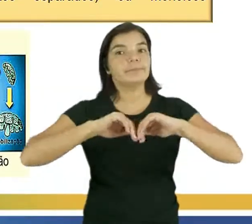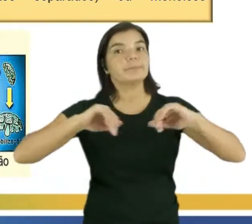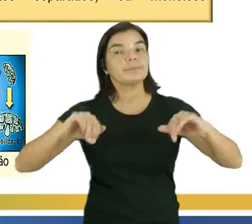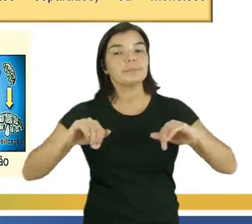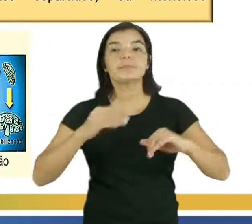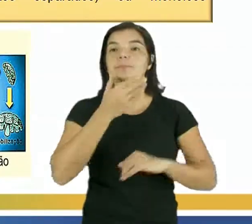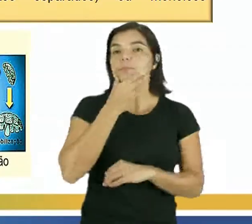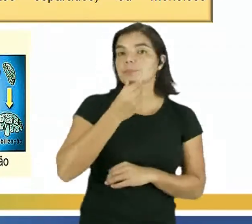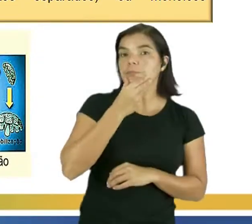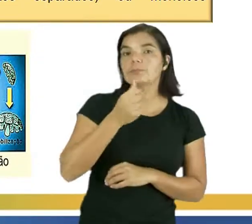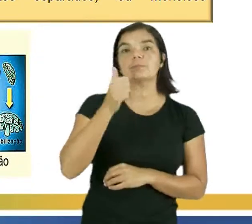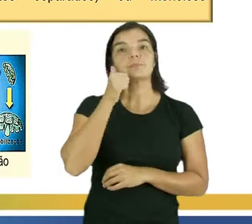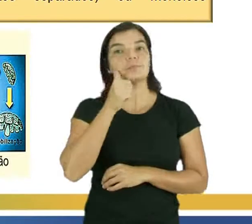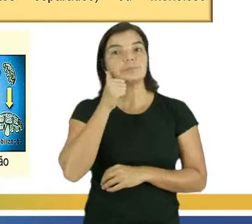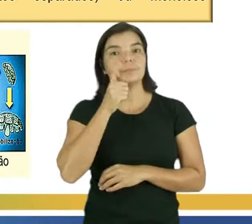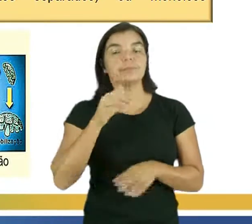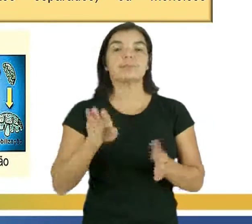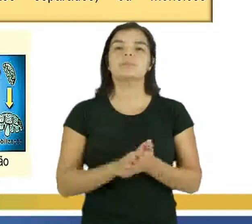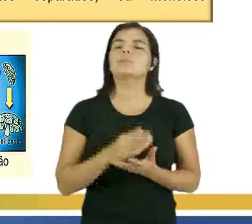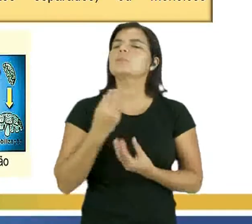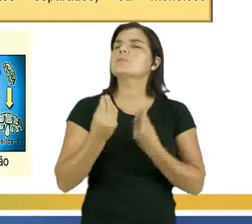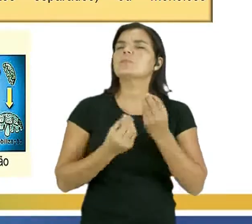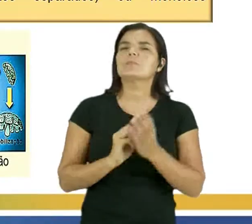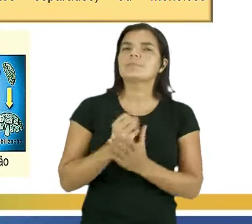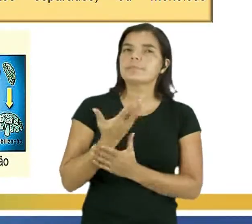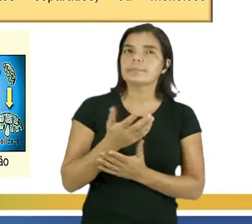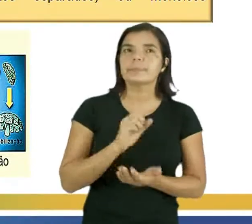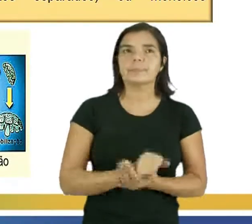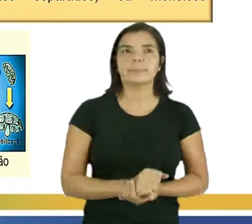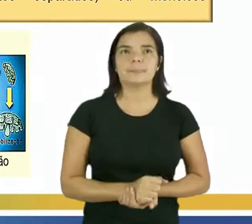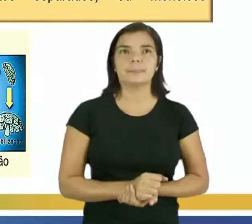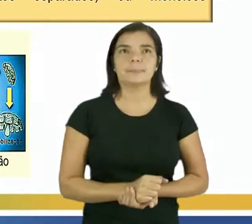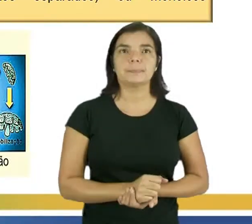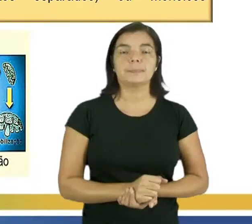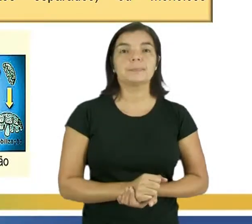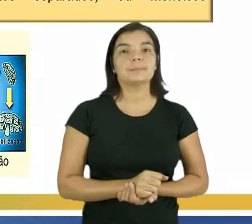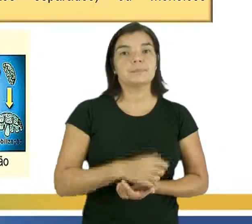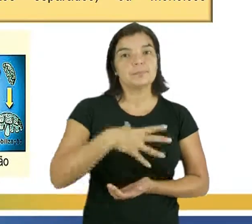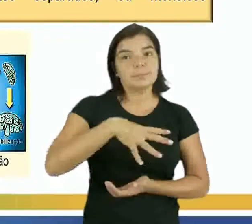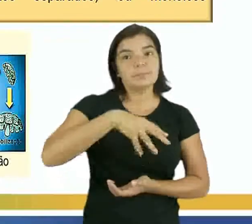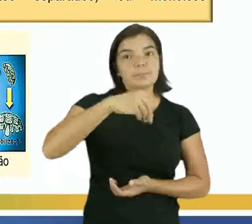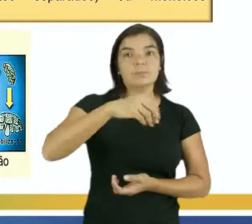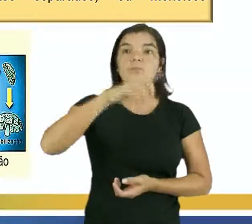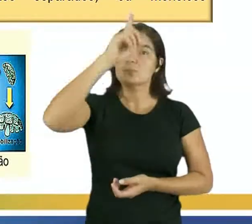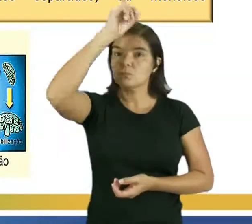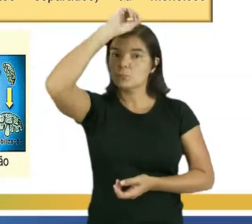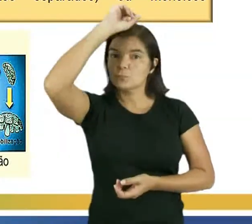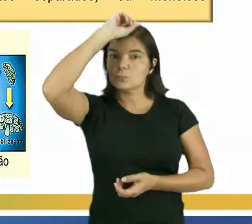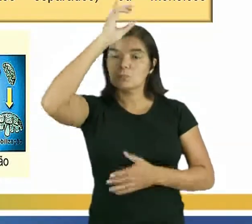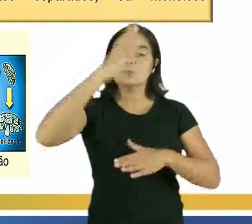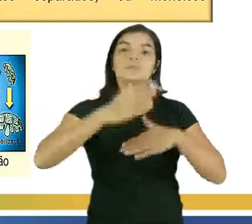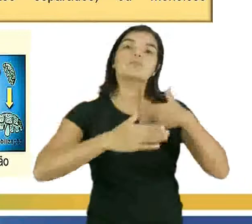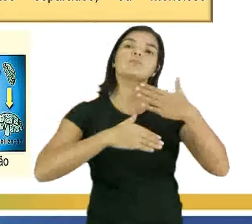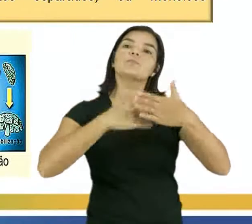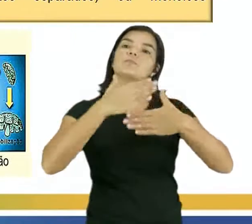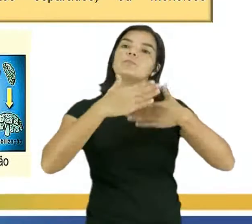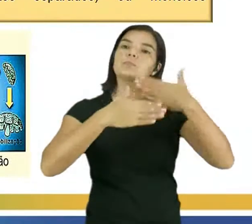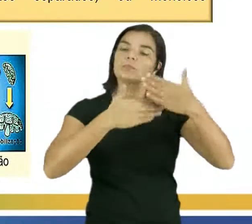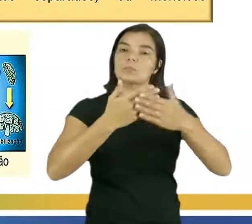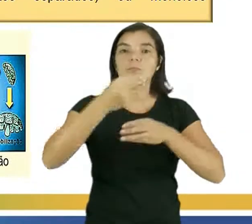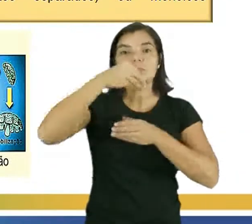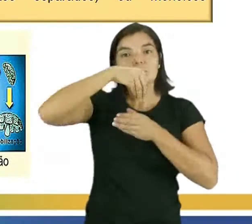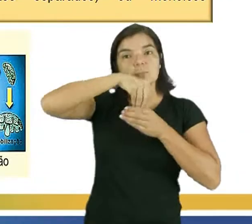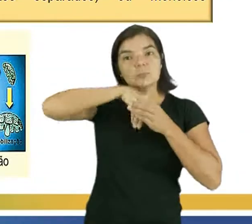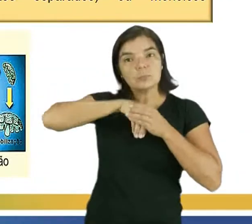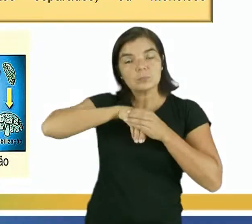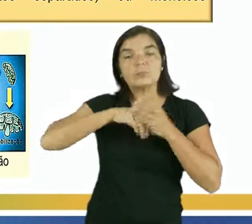tem o masculino e o feminino. Como é que acontece? As medusas adultas vão passar pelo processo de fecundação interna,